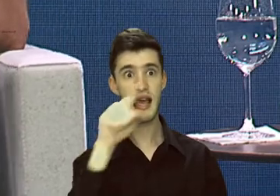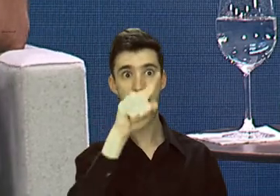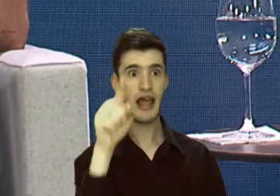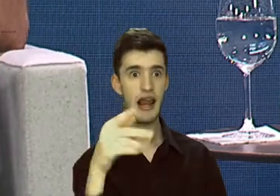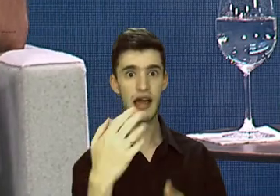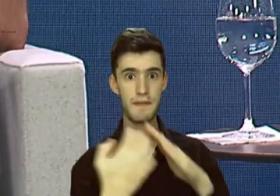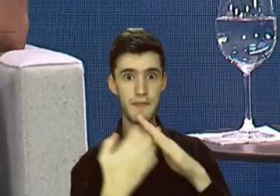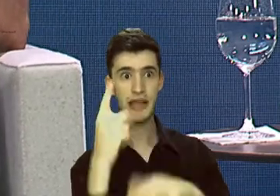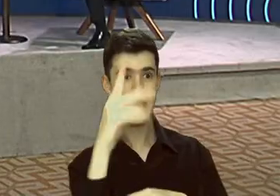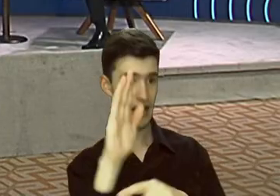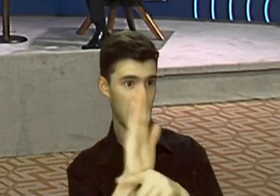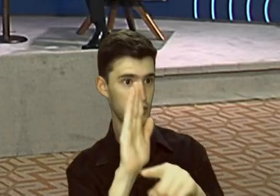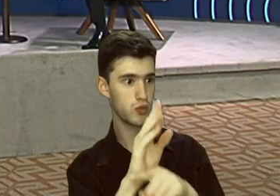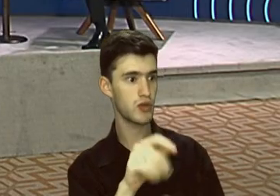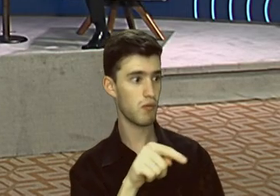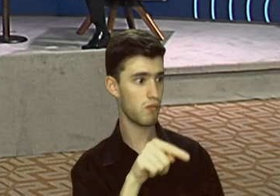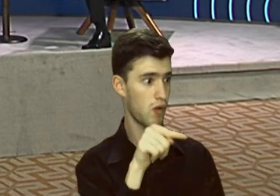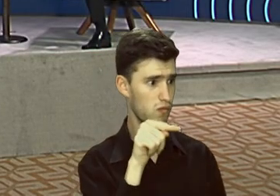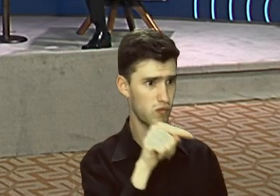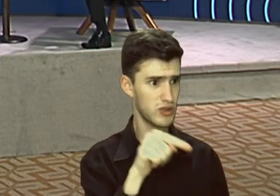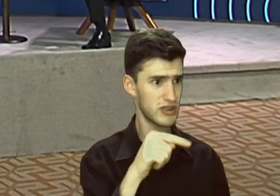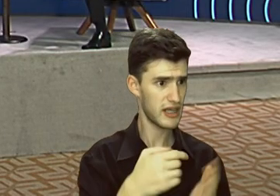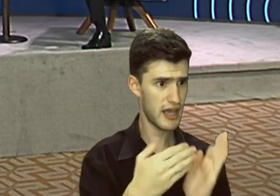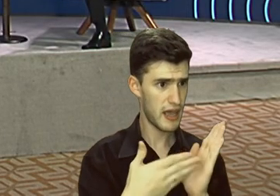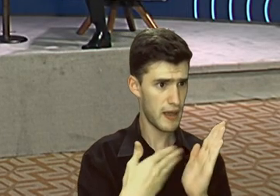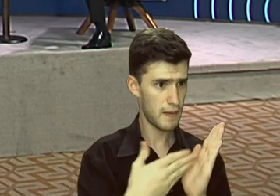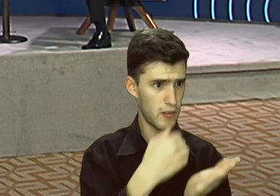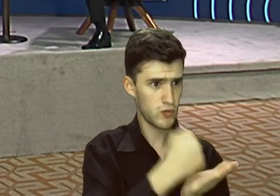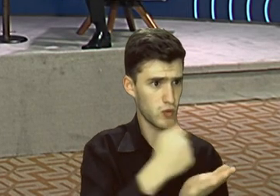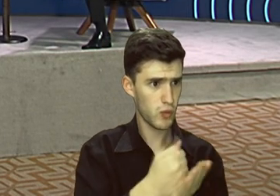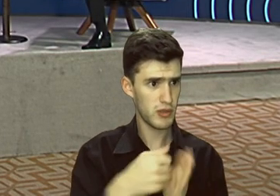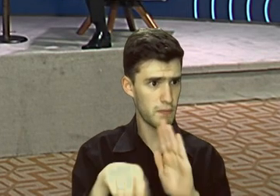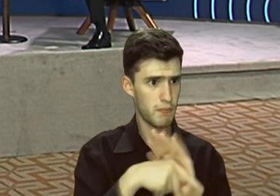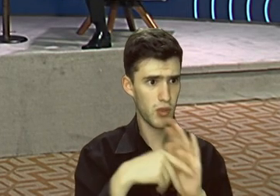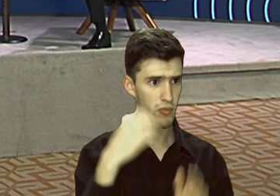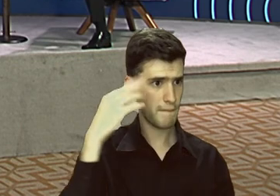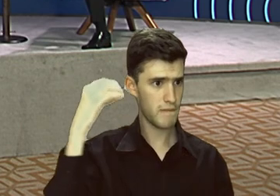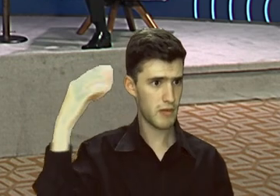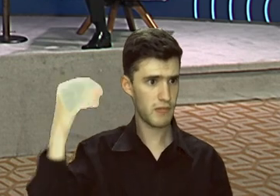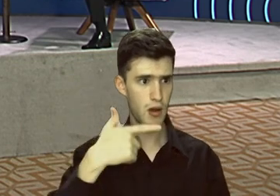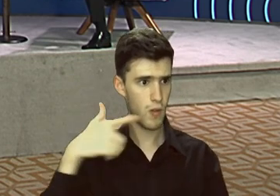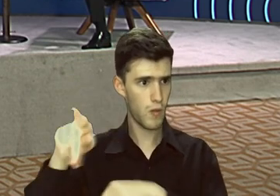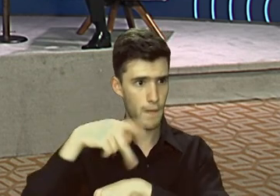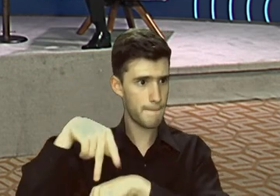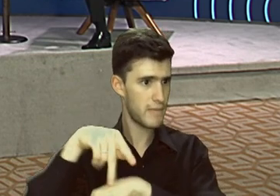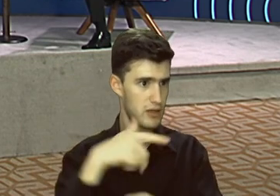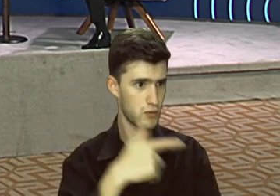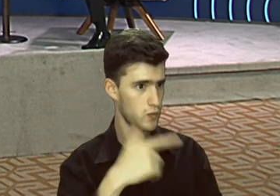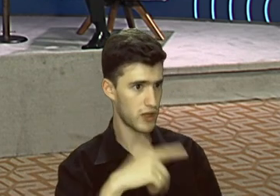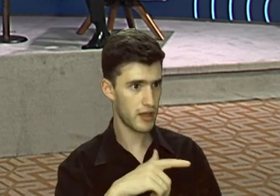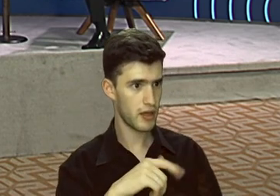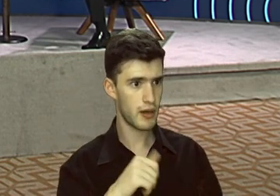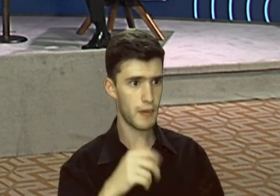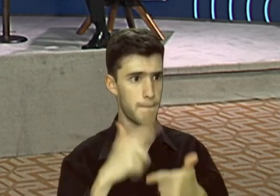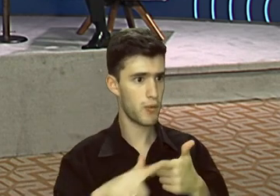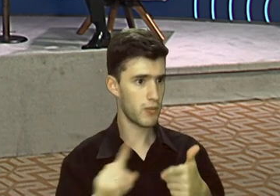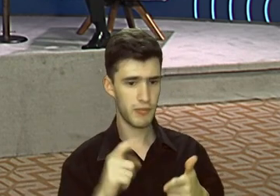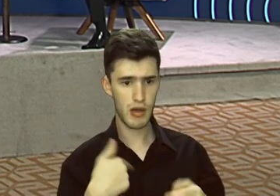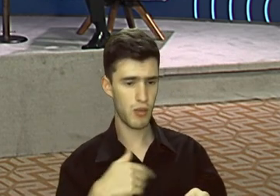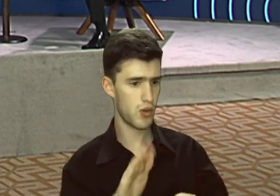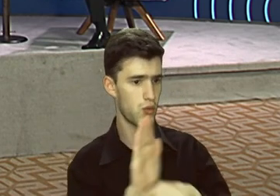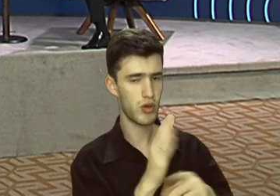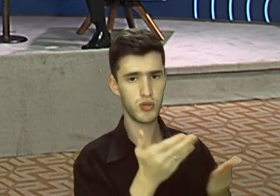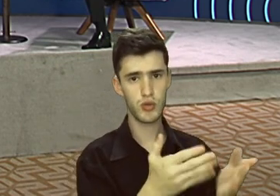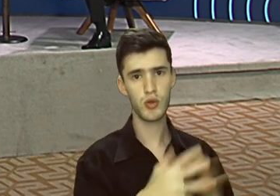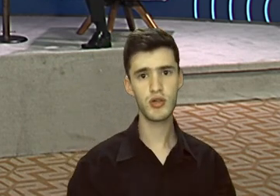então as pessoas que tinham uma naturalmente uma uma vantagem porque te conhecia o que eu tava fazendo especialmente em Engenheiro de software e